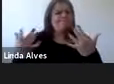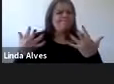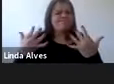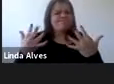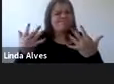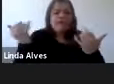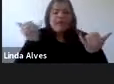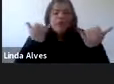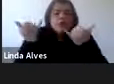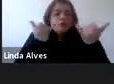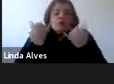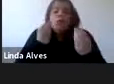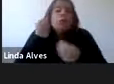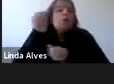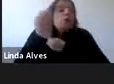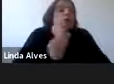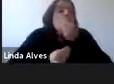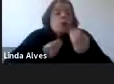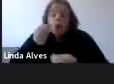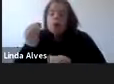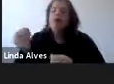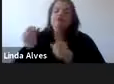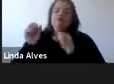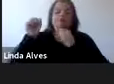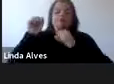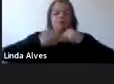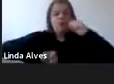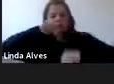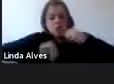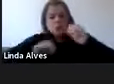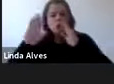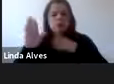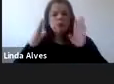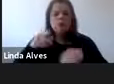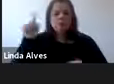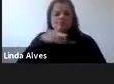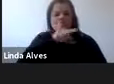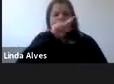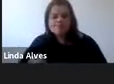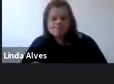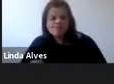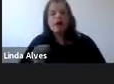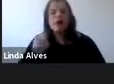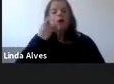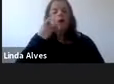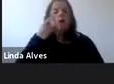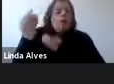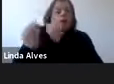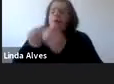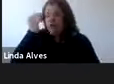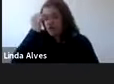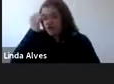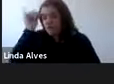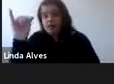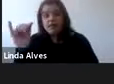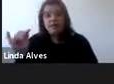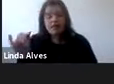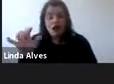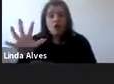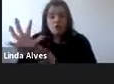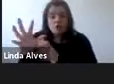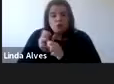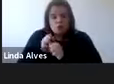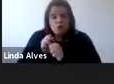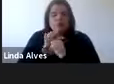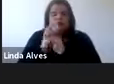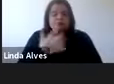que era isso. Então precisou de suspender a produção, buscar um pouco mais de conhecimento, né, buscar formas de prevenção para que a produção